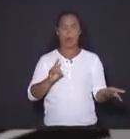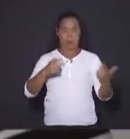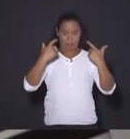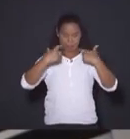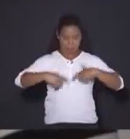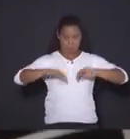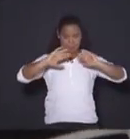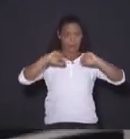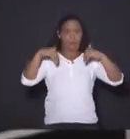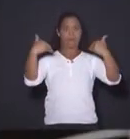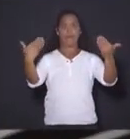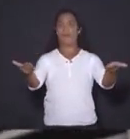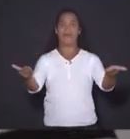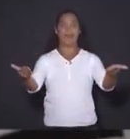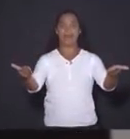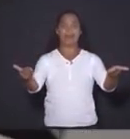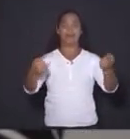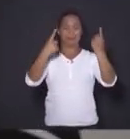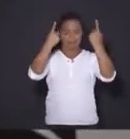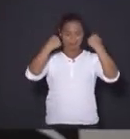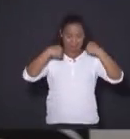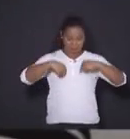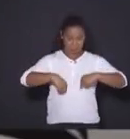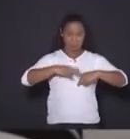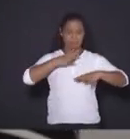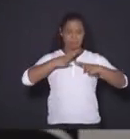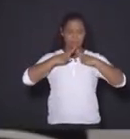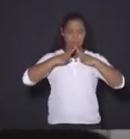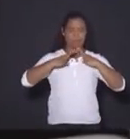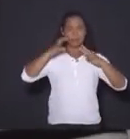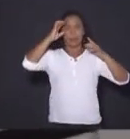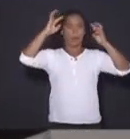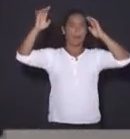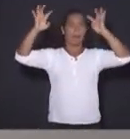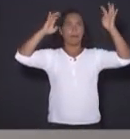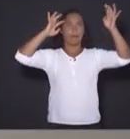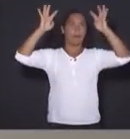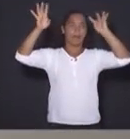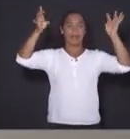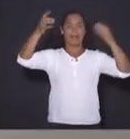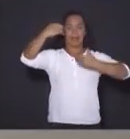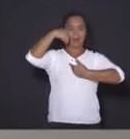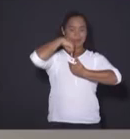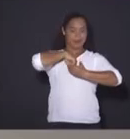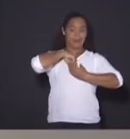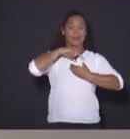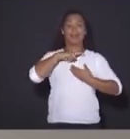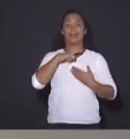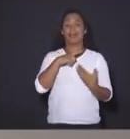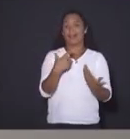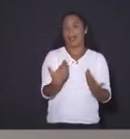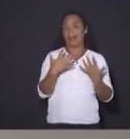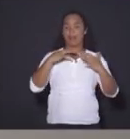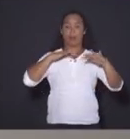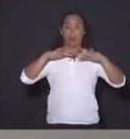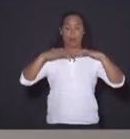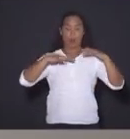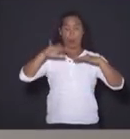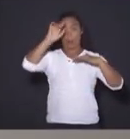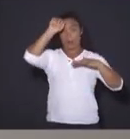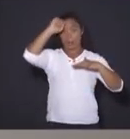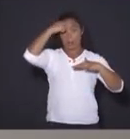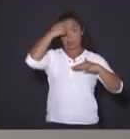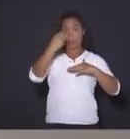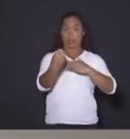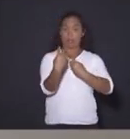sujeitos são sujeitos sociais que produzem seus conhecimentos então quando nós falamos que o movimento negro nos reeducar e educa